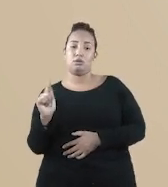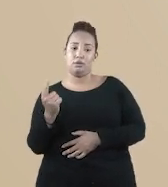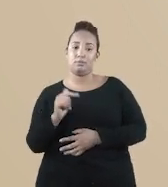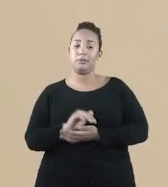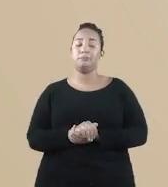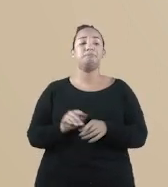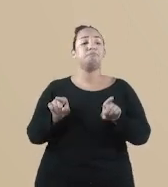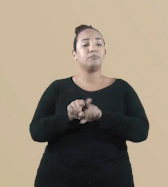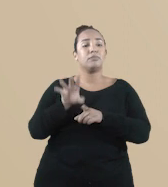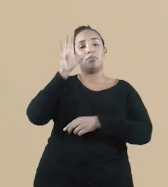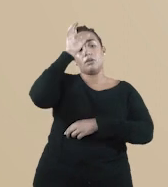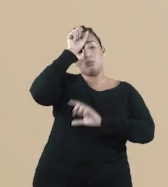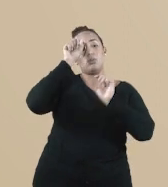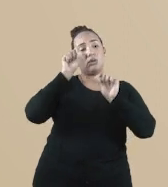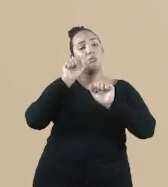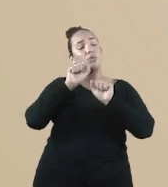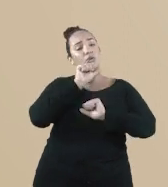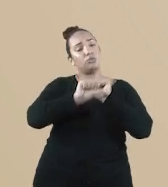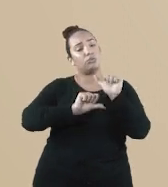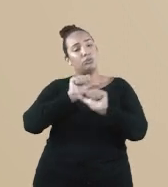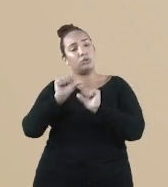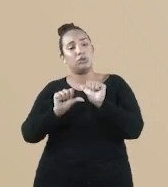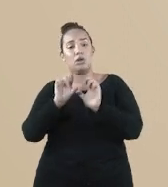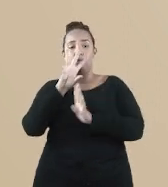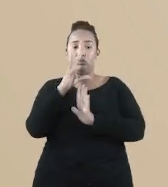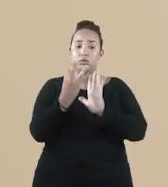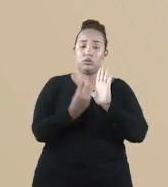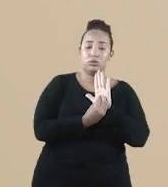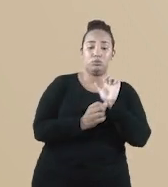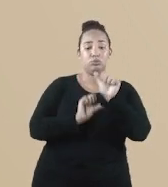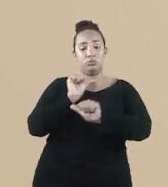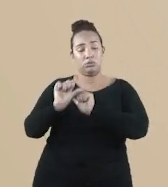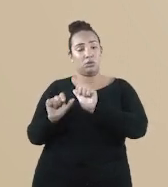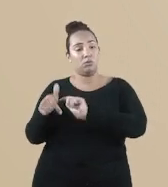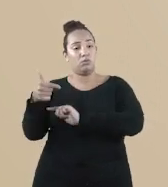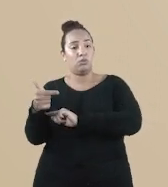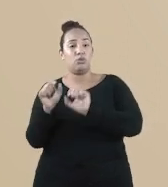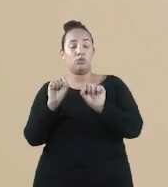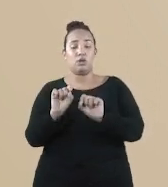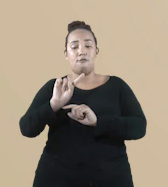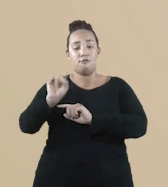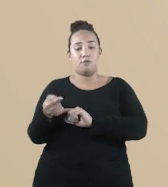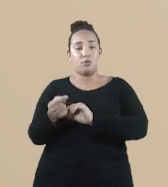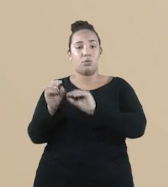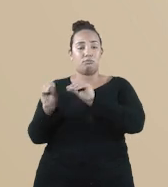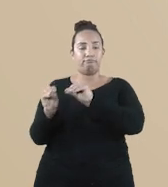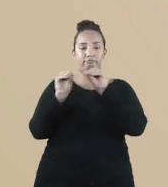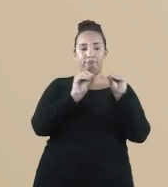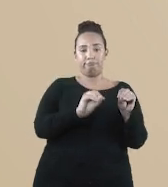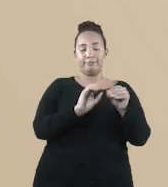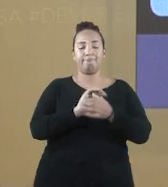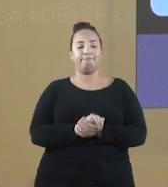gramas. E aprendemos que podemos transformar uma unidade de medida em outra através da movimentação da